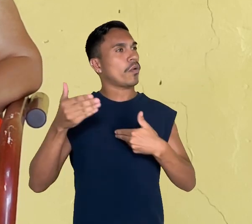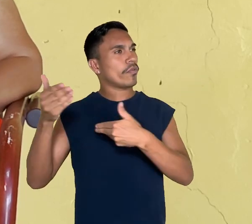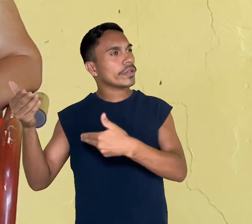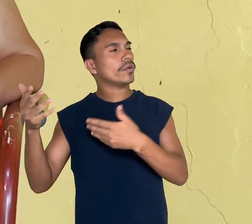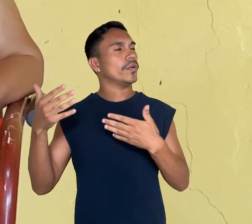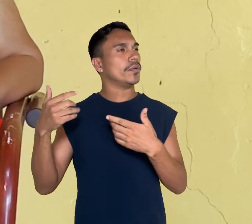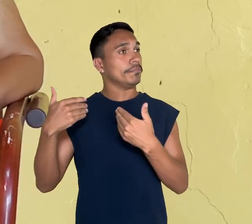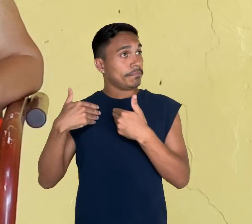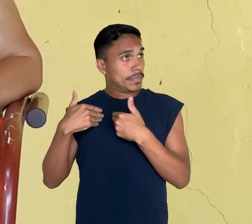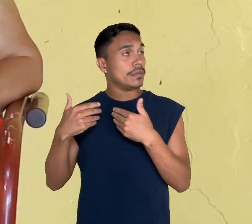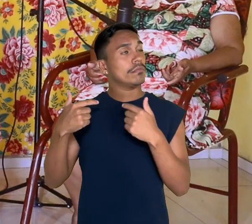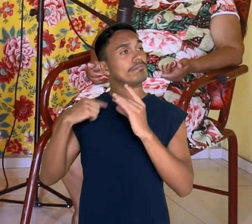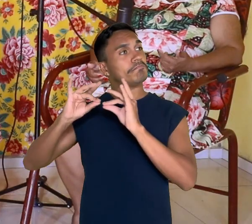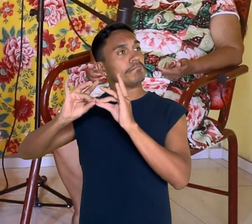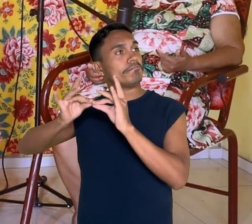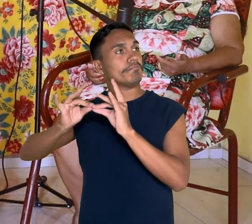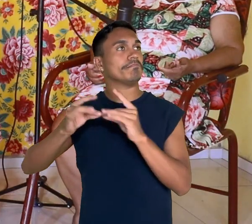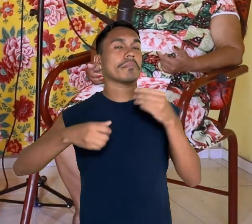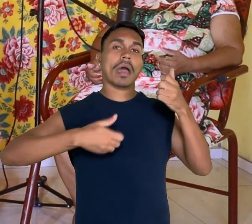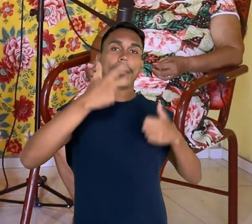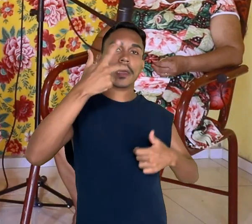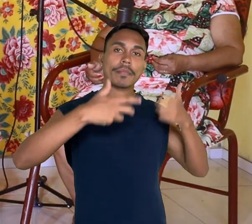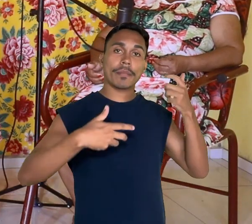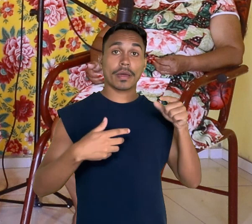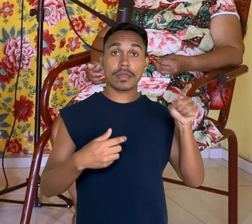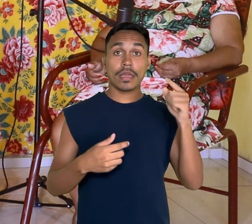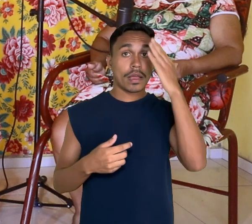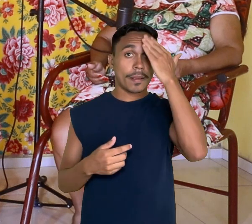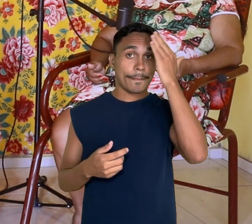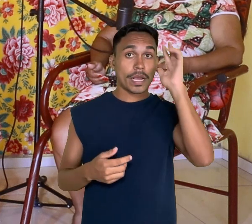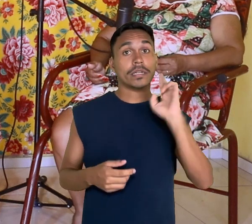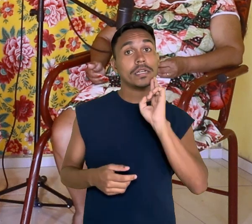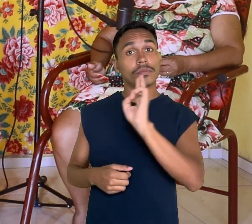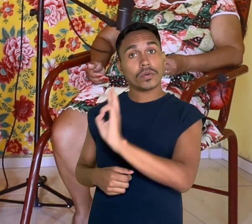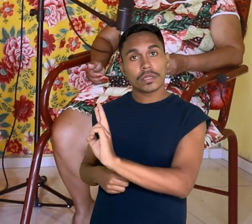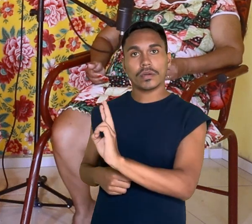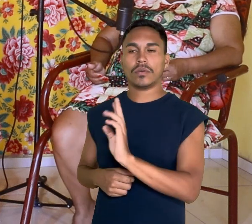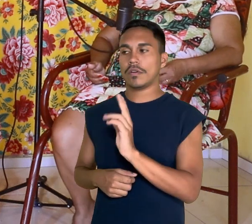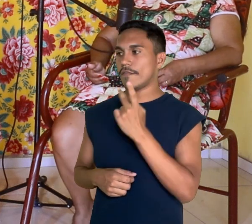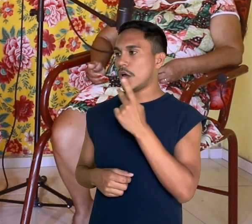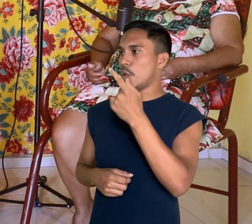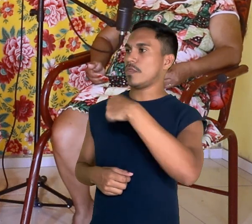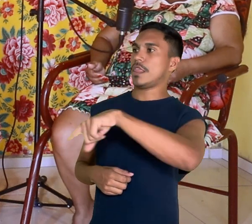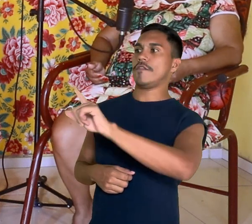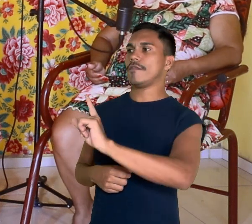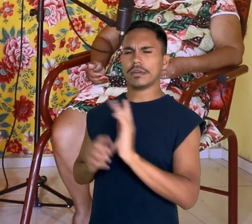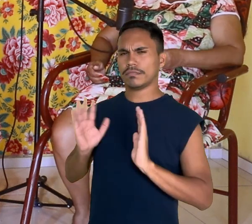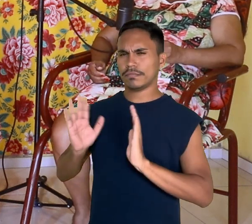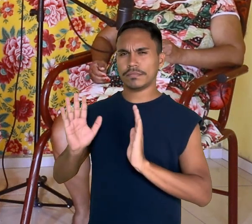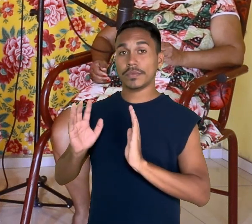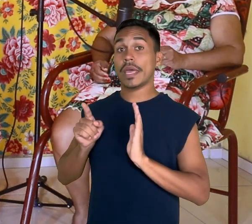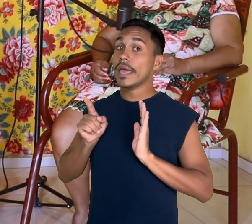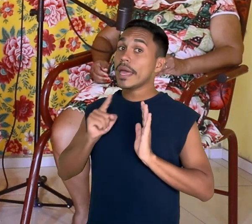convite através de mim. E aí o meu mestre, ele falou dessa forma. Ele não disse diretamente que eu não ia,